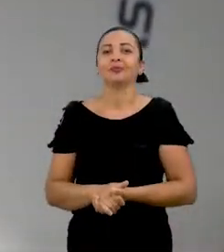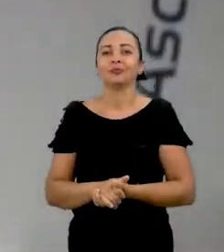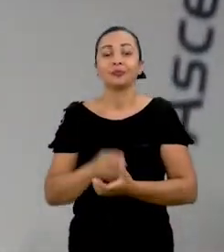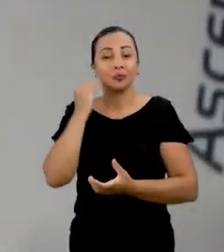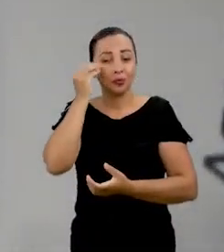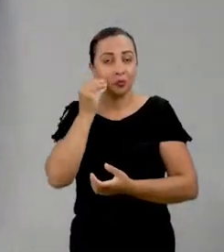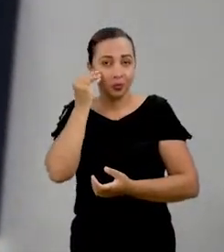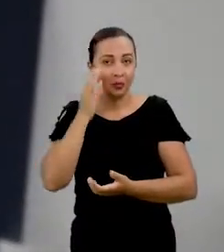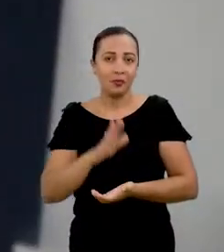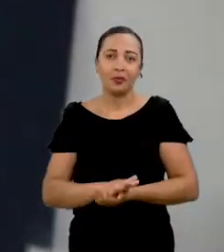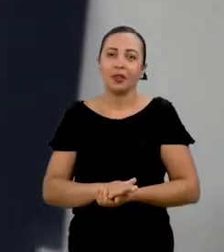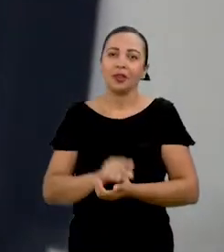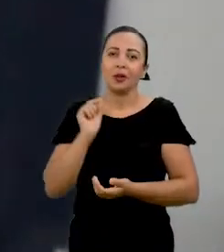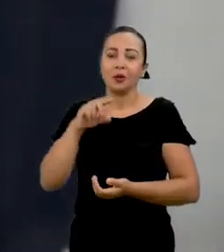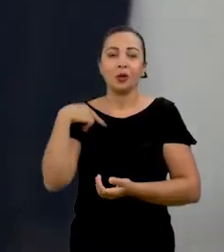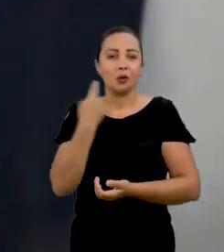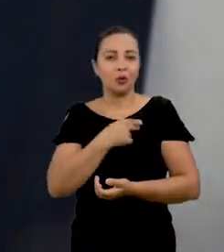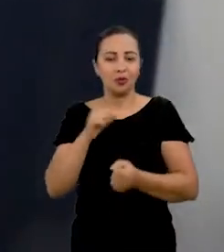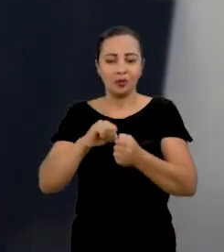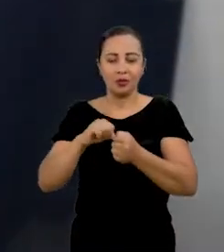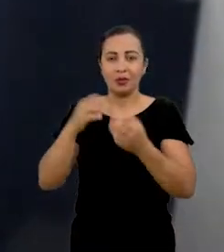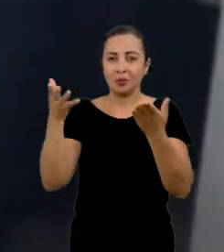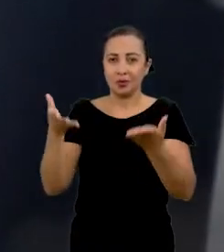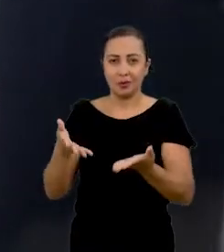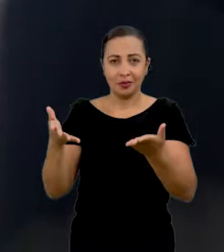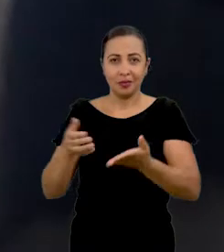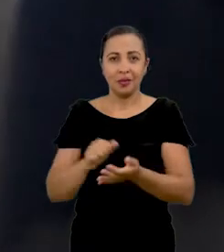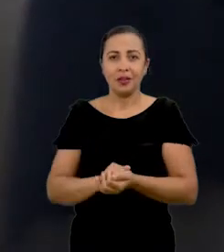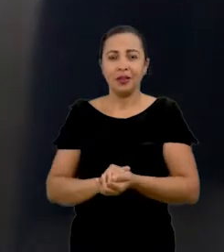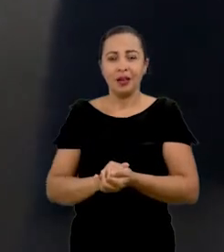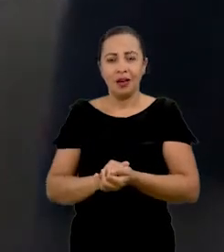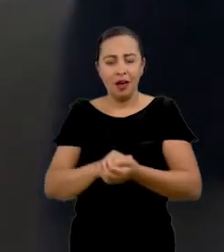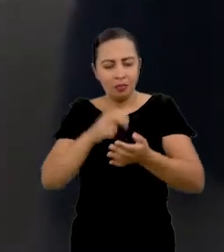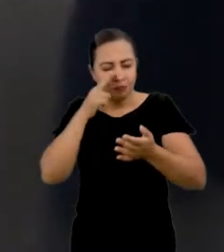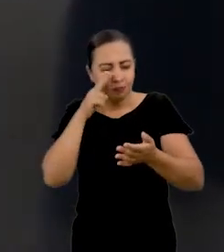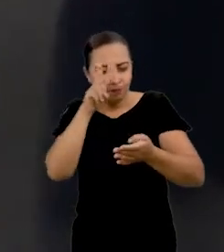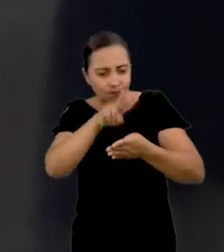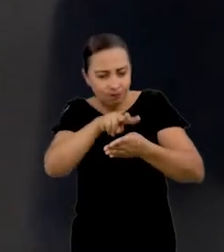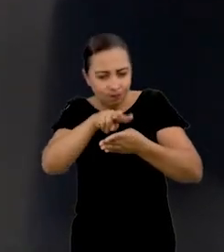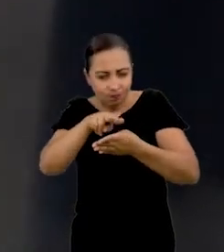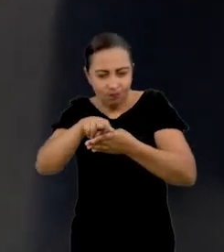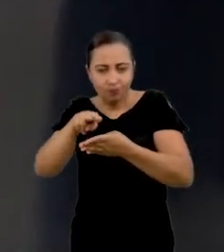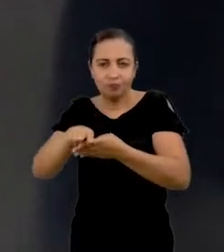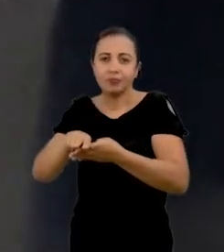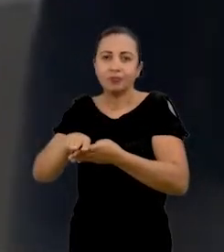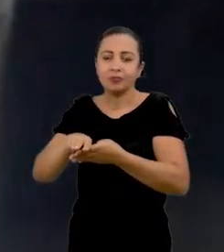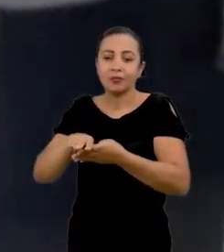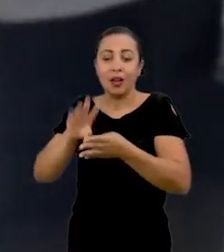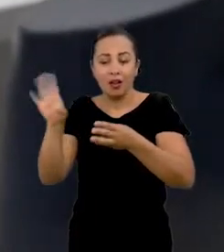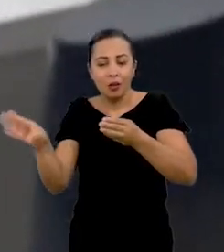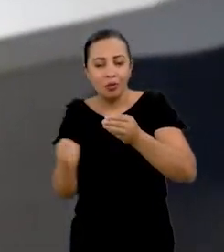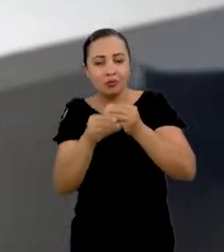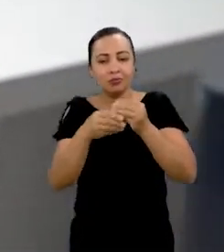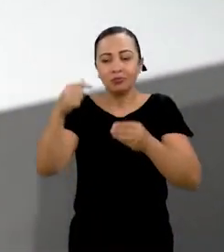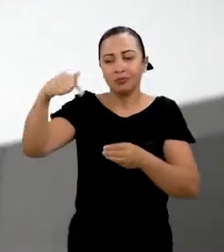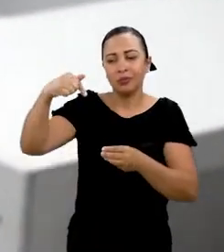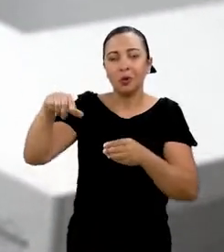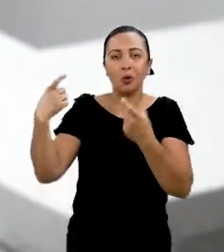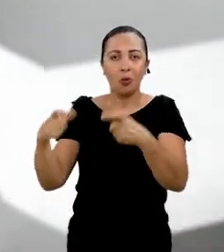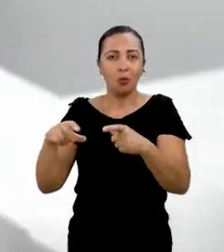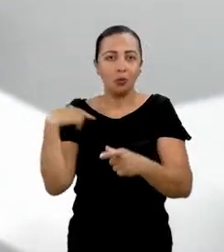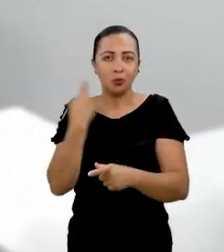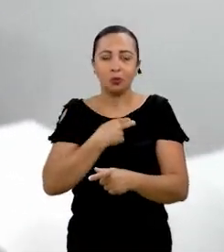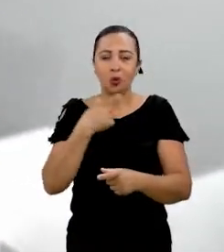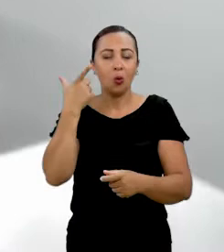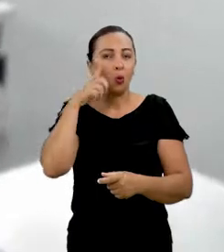Então, a universidade se destaca e é uma grande parceira nossa porque nos proporciona esse diferencial. Então,